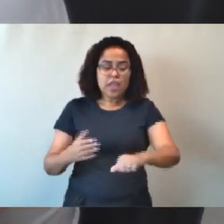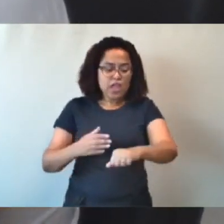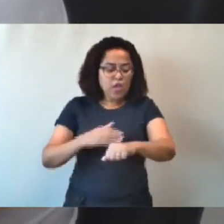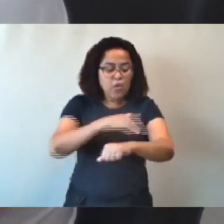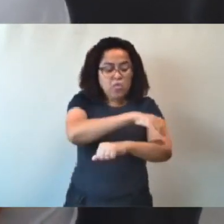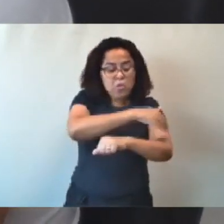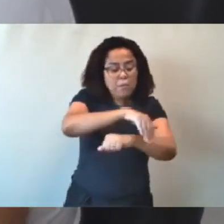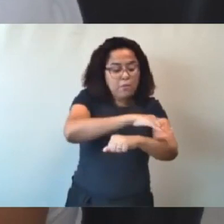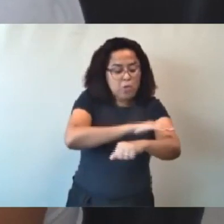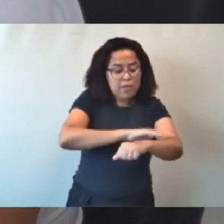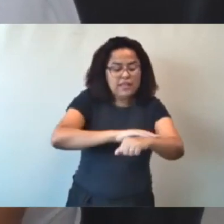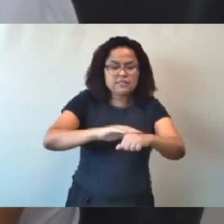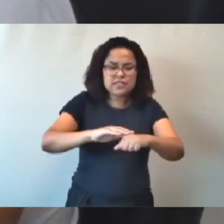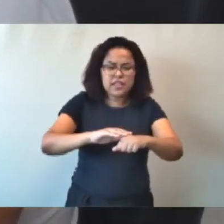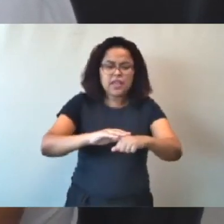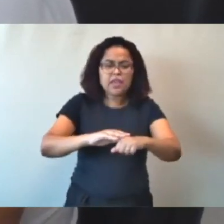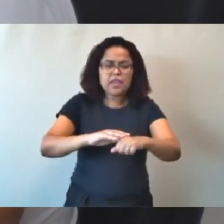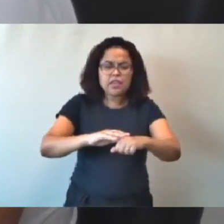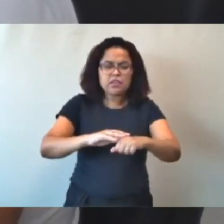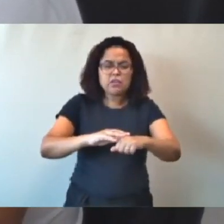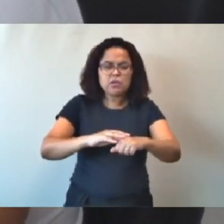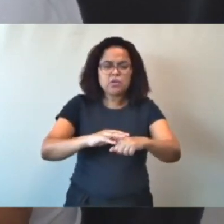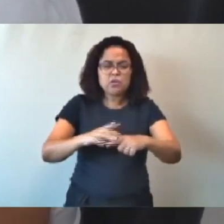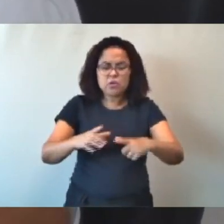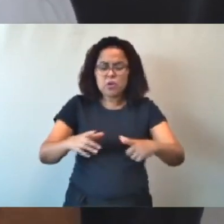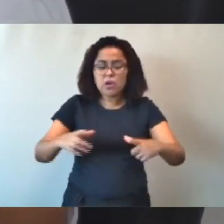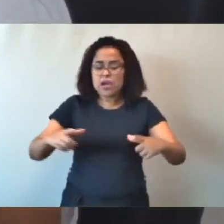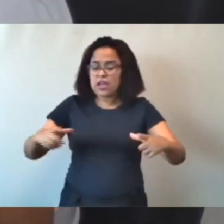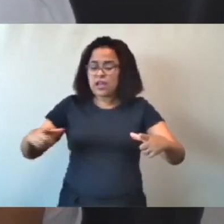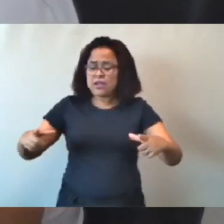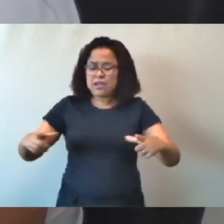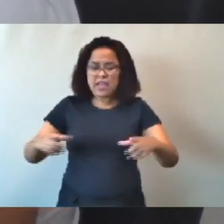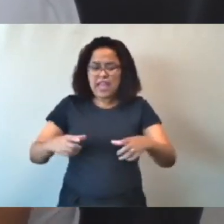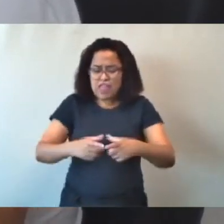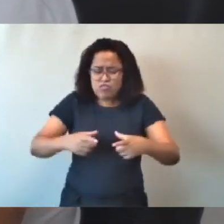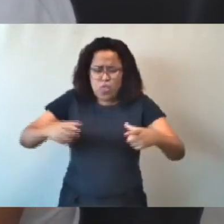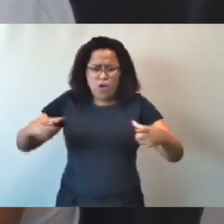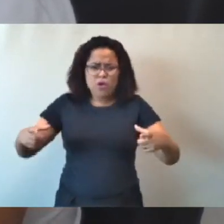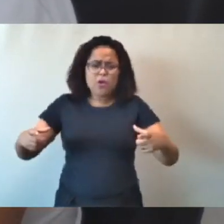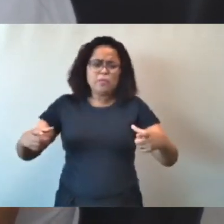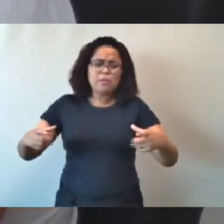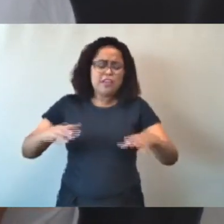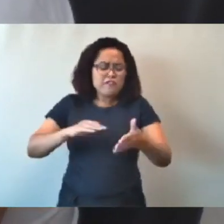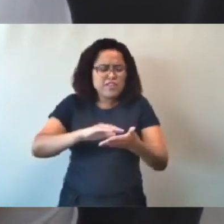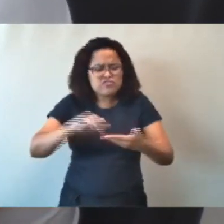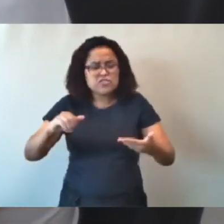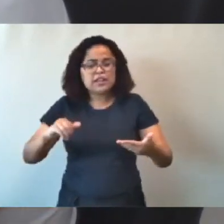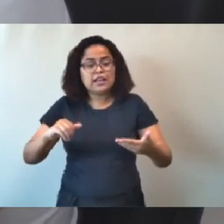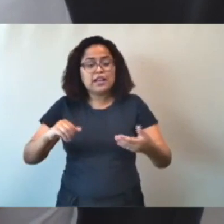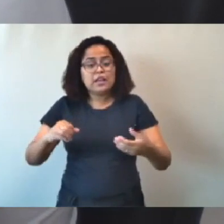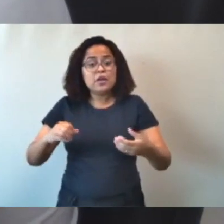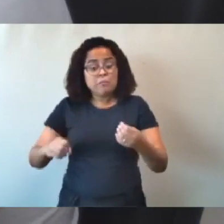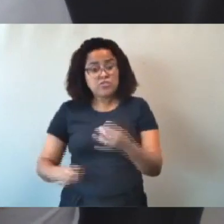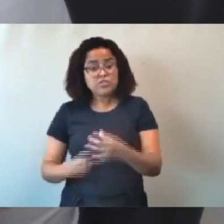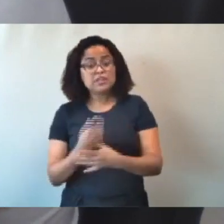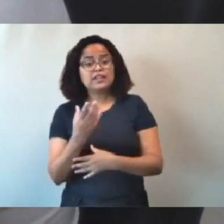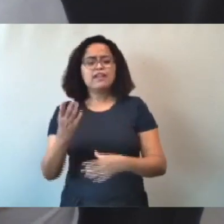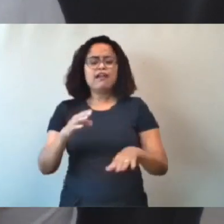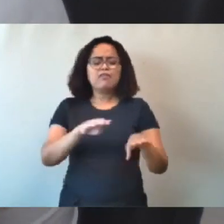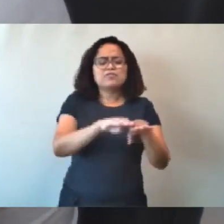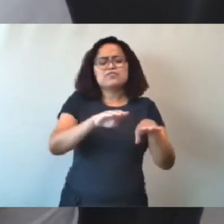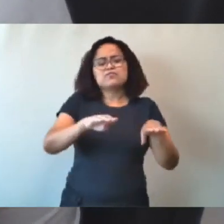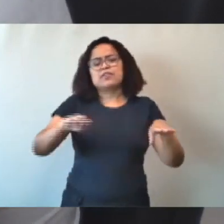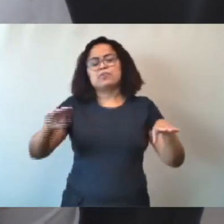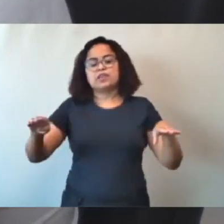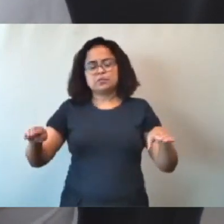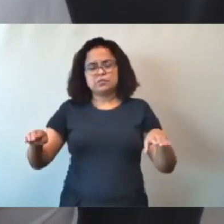fazer reentranças no passeio para estacionamento. Em vez de tirar estacionamento, nós podemos criar estacionamento e melhorar o trânsito. É uma solução